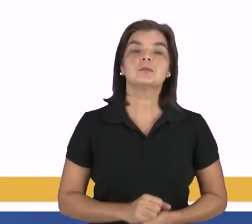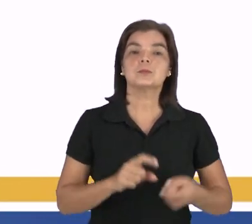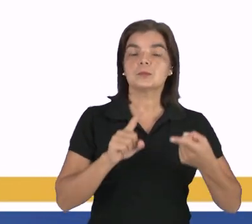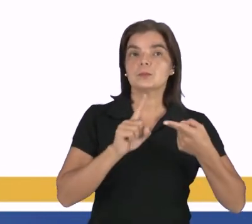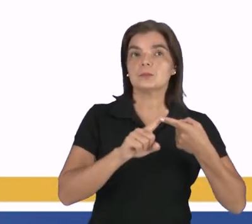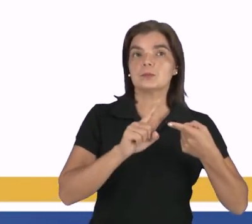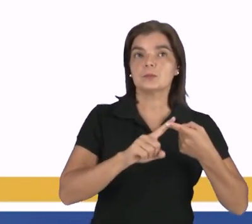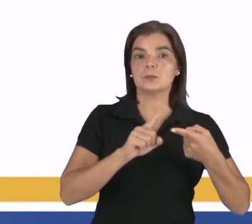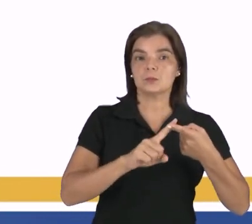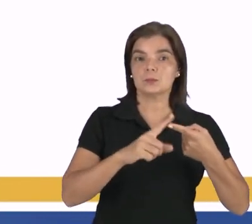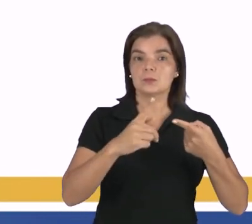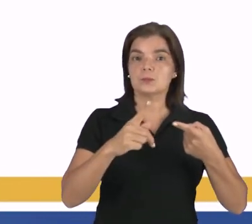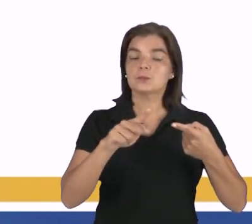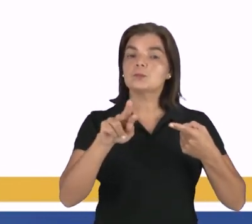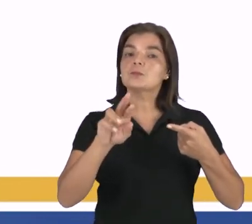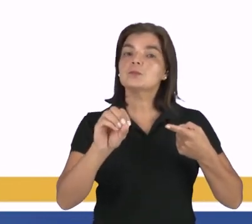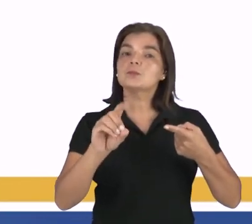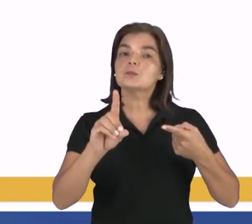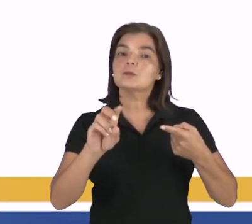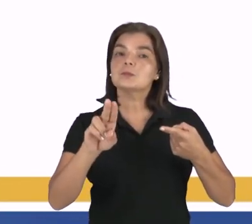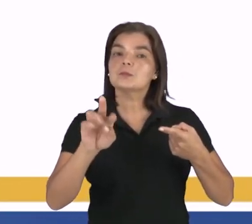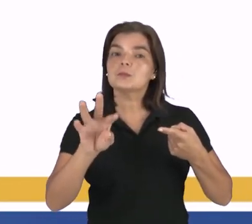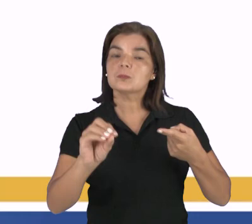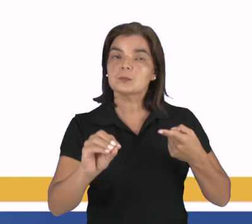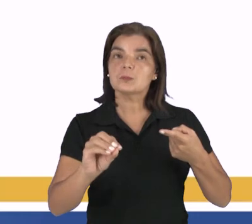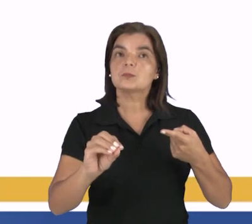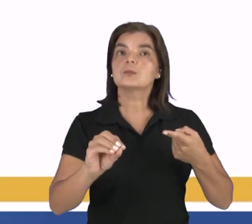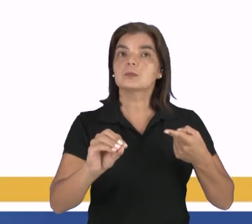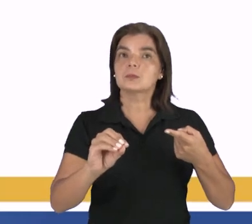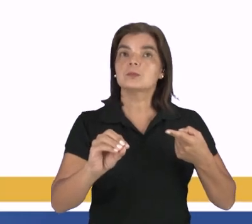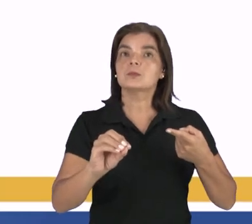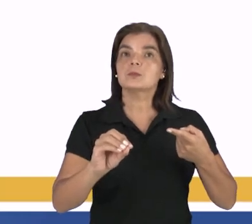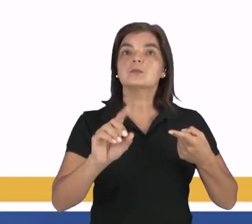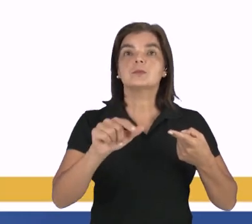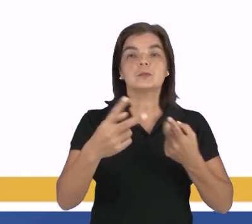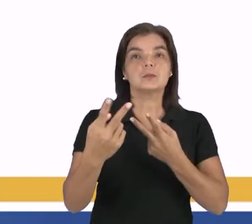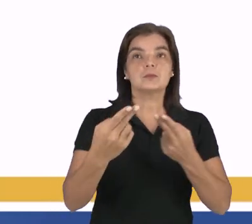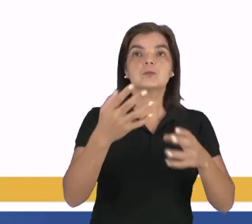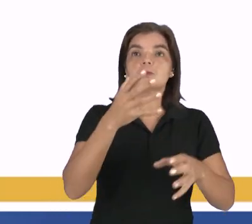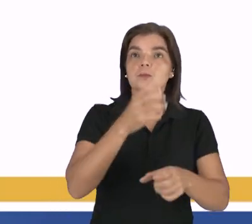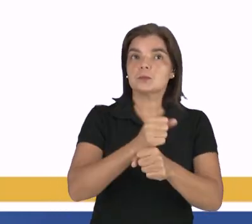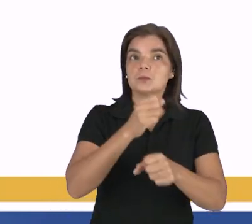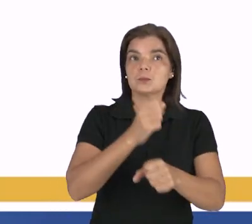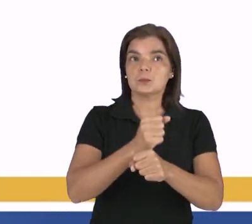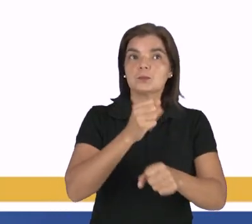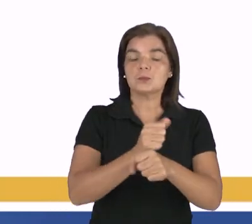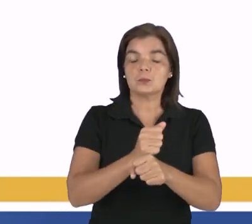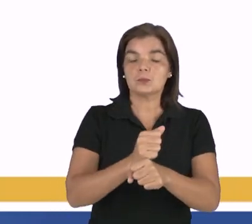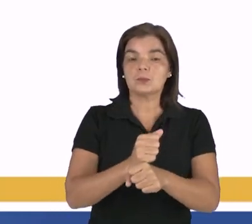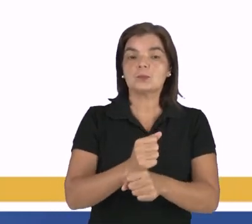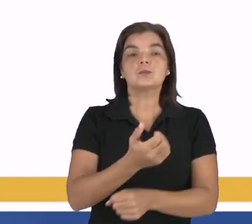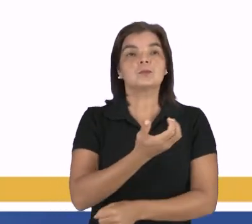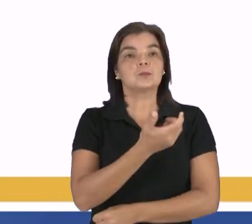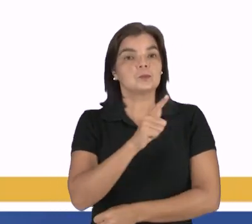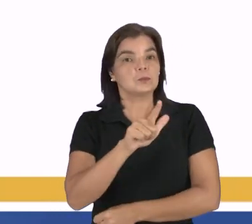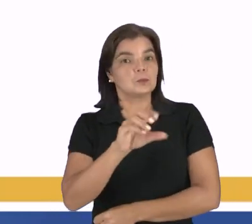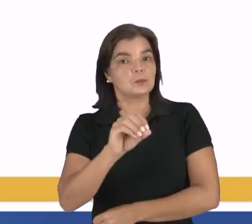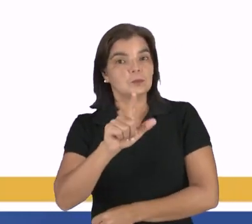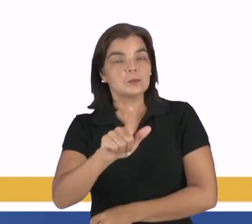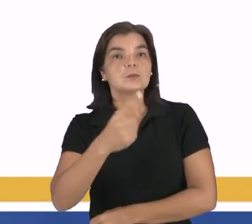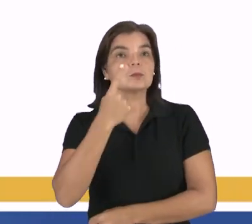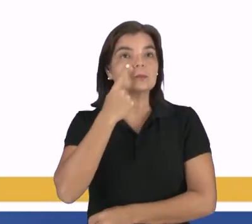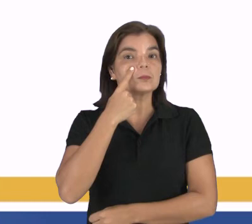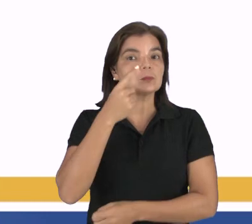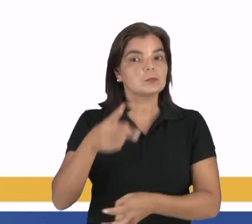o primeiro delas é o logaritmo de um produto. O logaritmo de um produto é igual à soma de seus logaritmos,